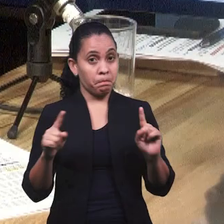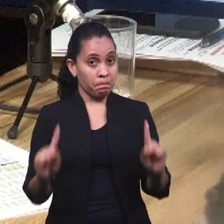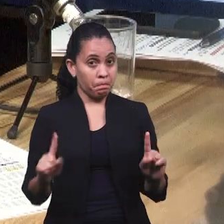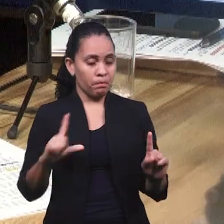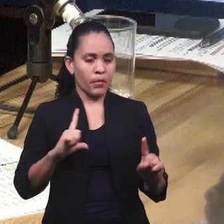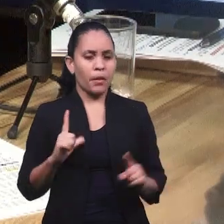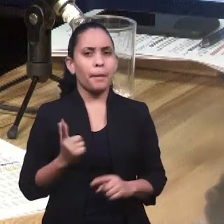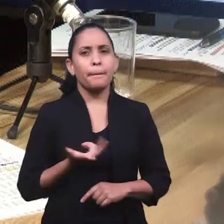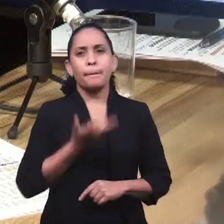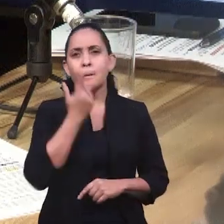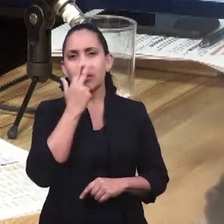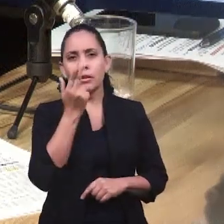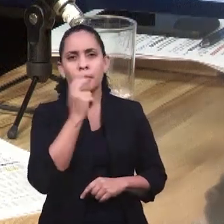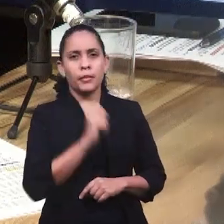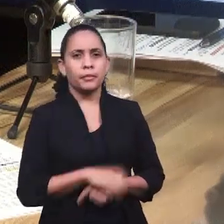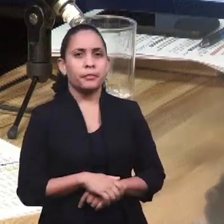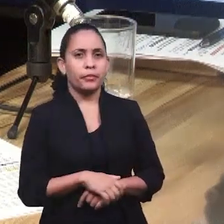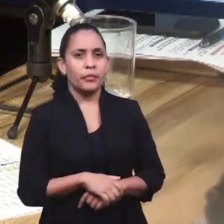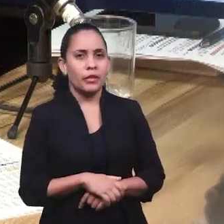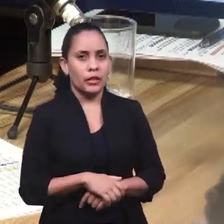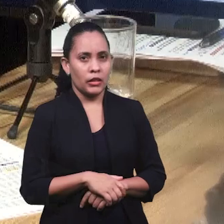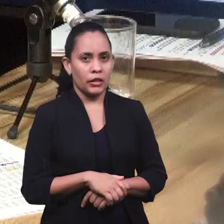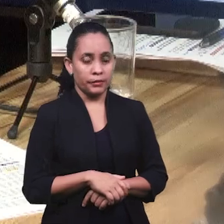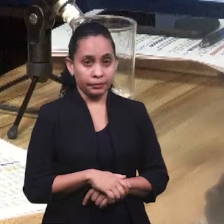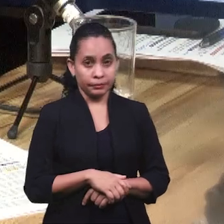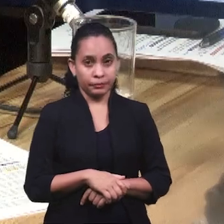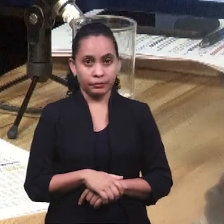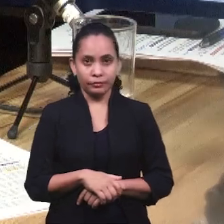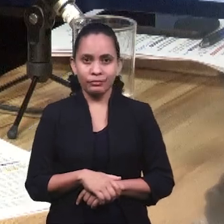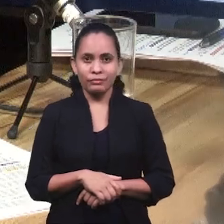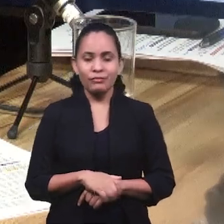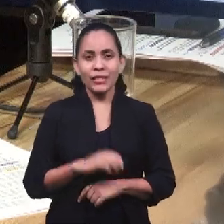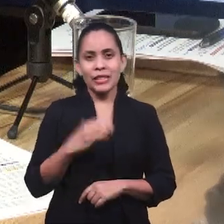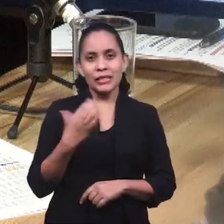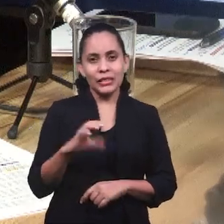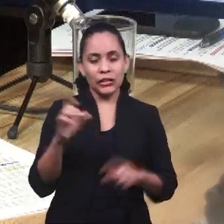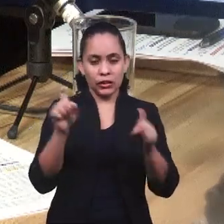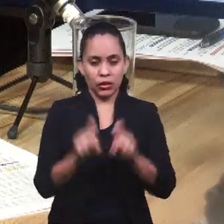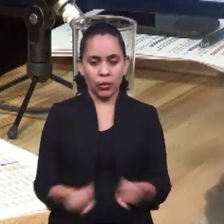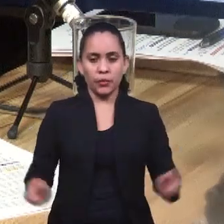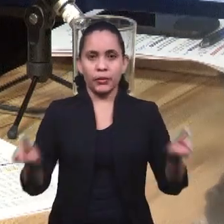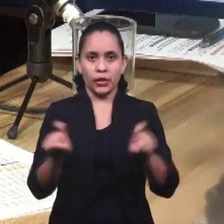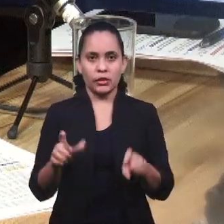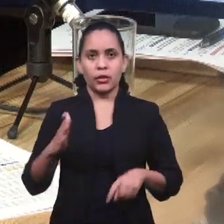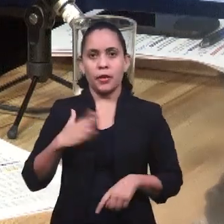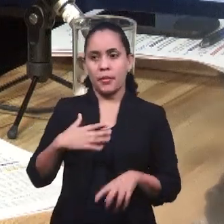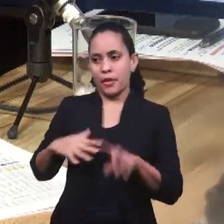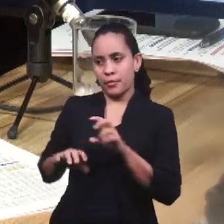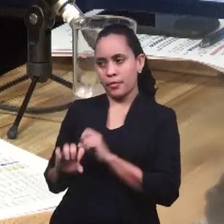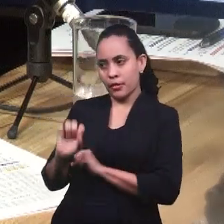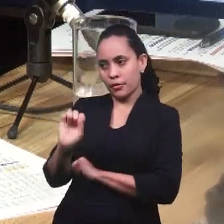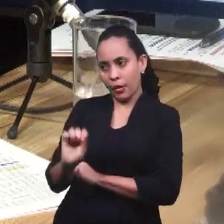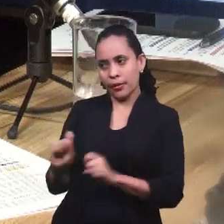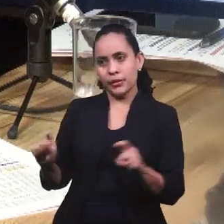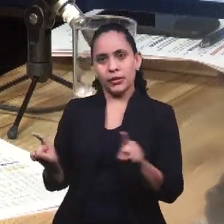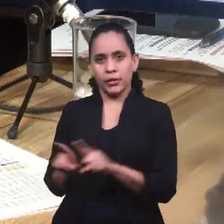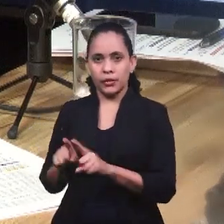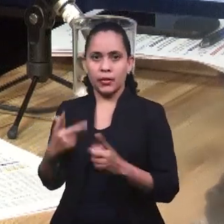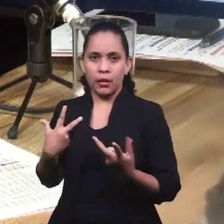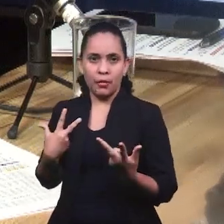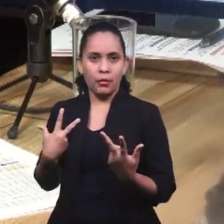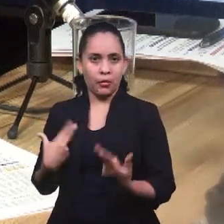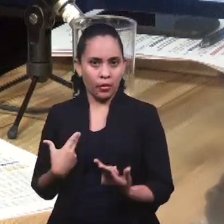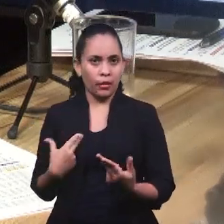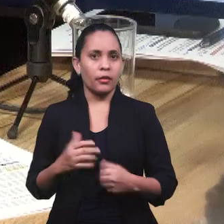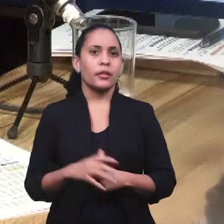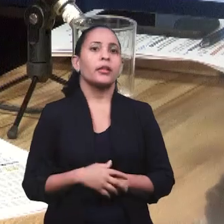Ciência da computação, inclusive, é minha formação também, né? Eu sou formado, tenho mestrado em ciência da computação, que ele realmente, como a